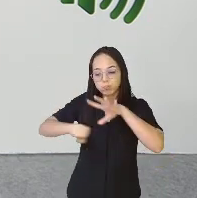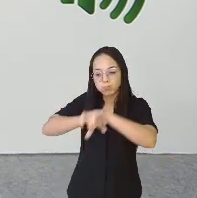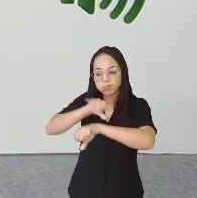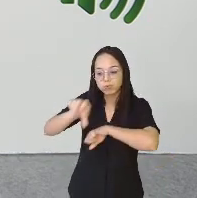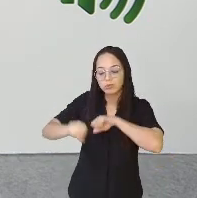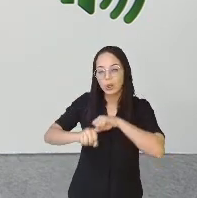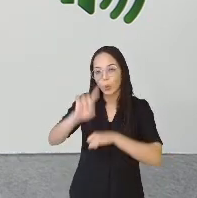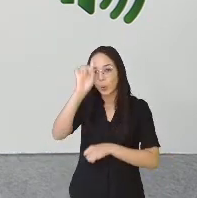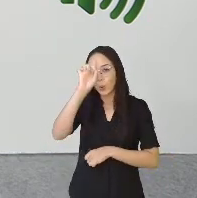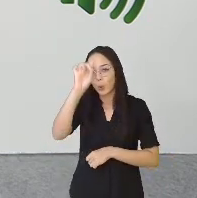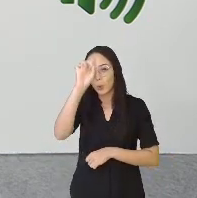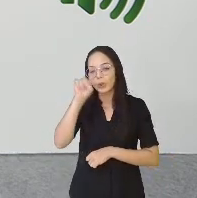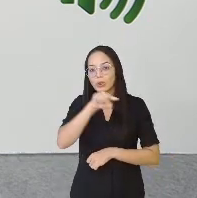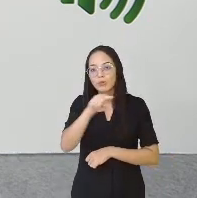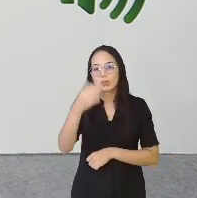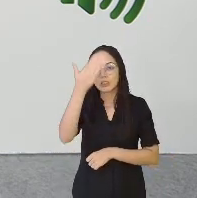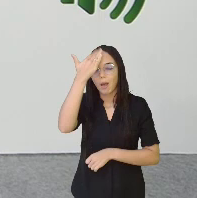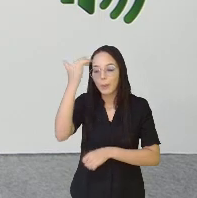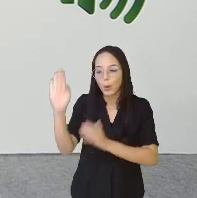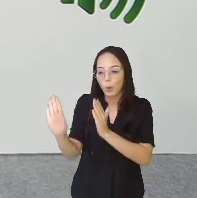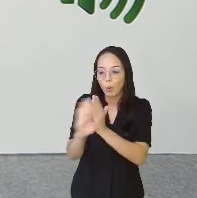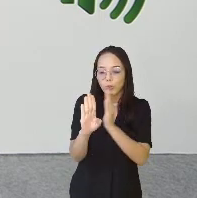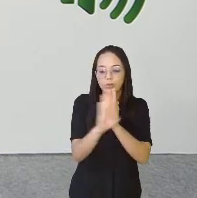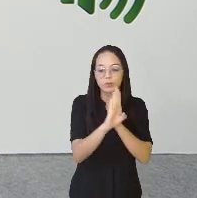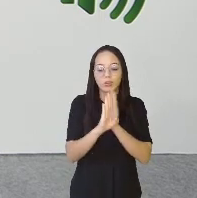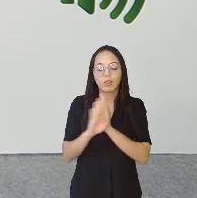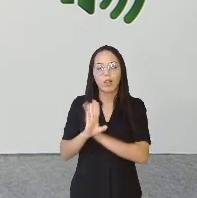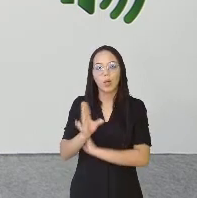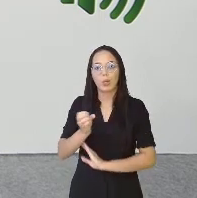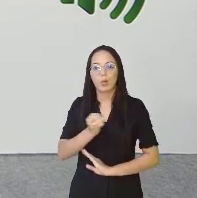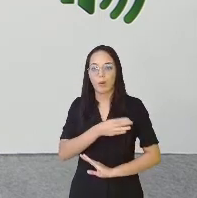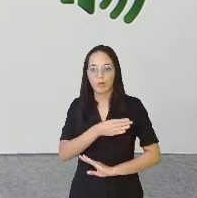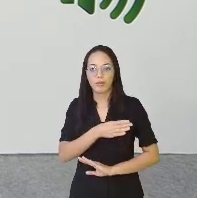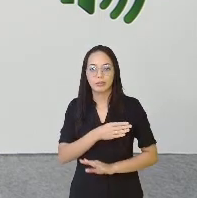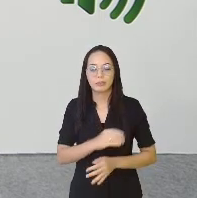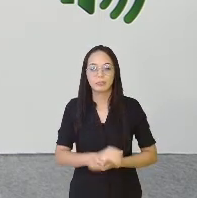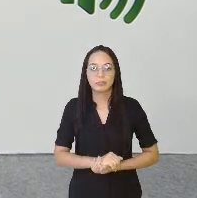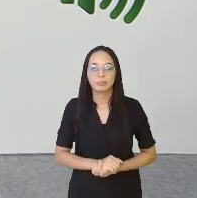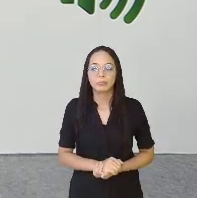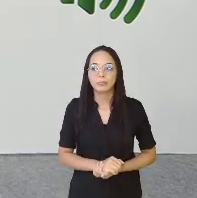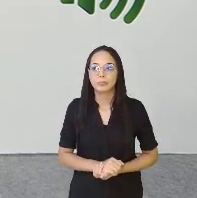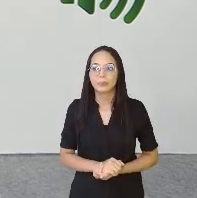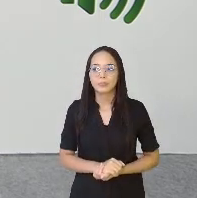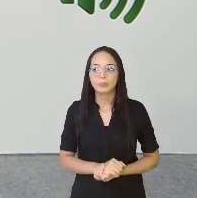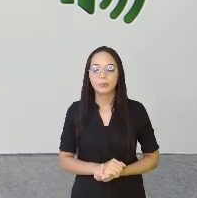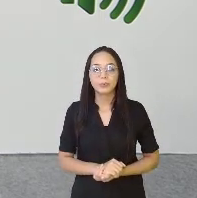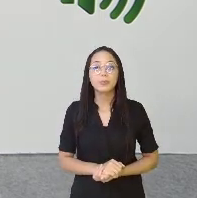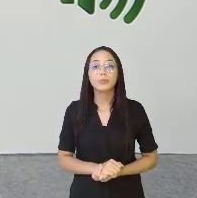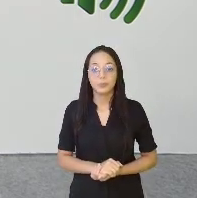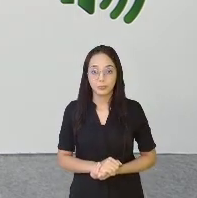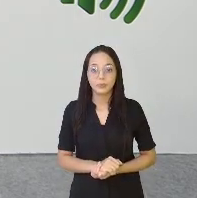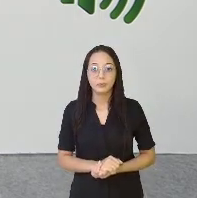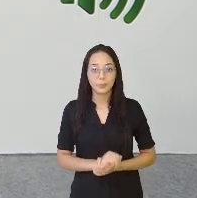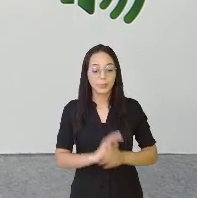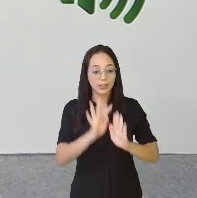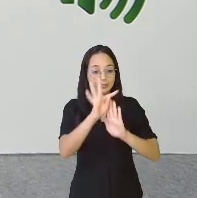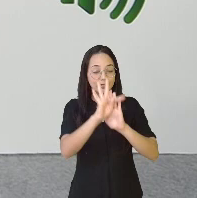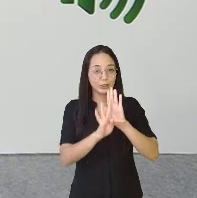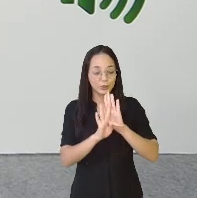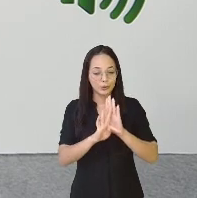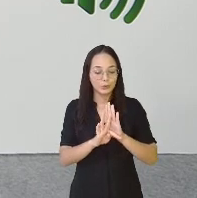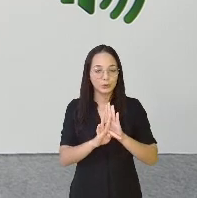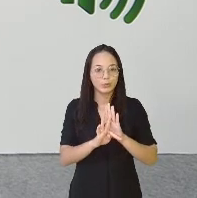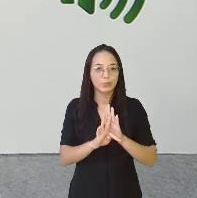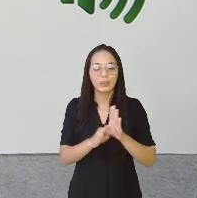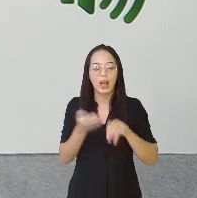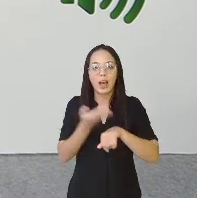dia vai descobrindo coisas novas e hoje não será diferente. A nossa aula de hoje, de língua